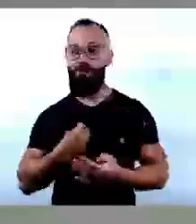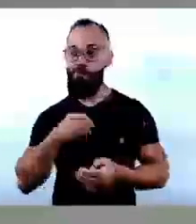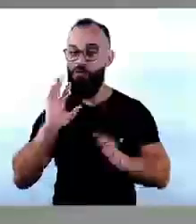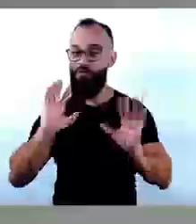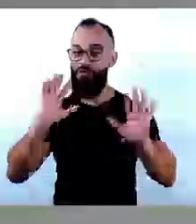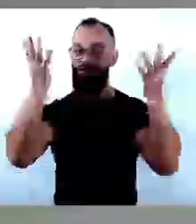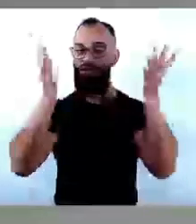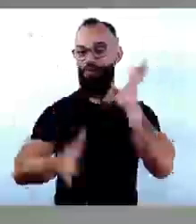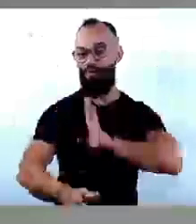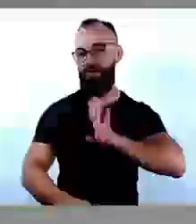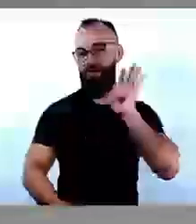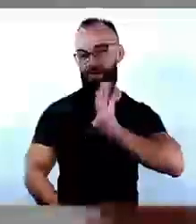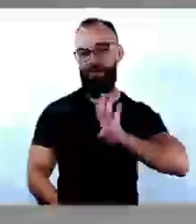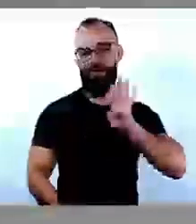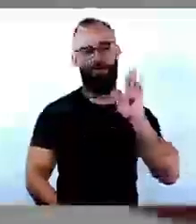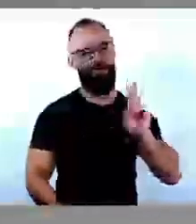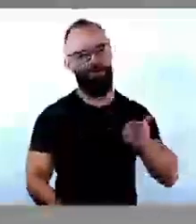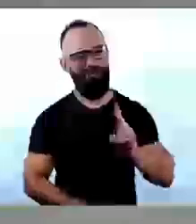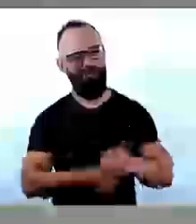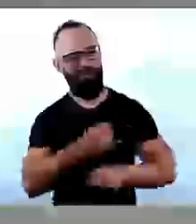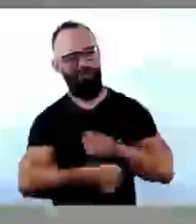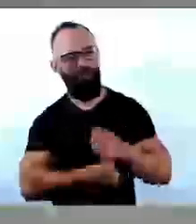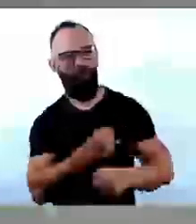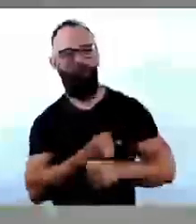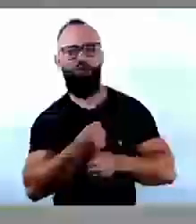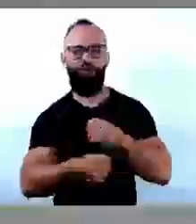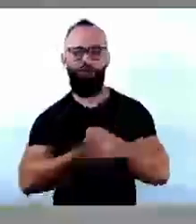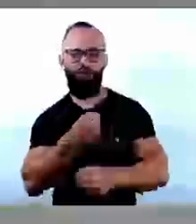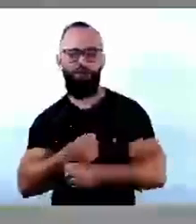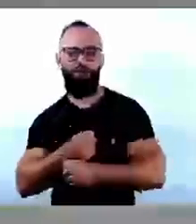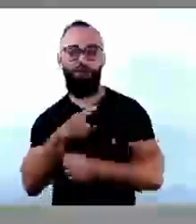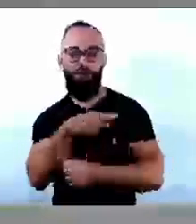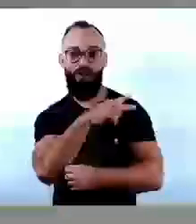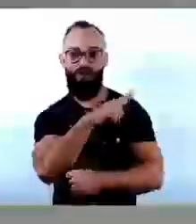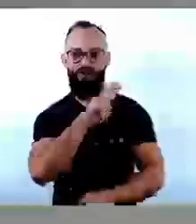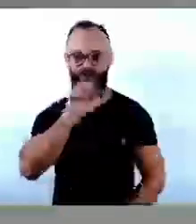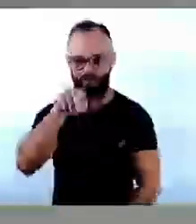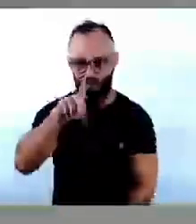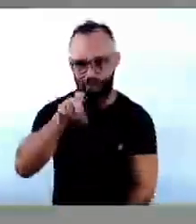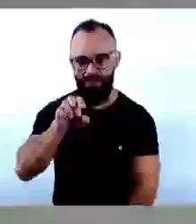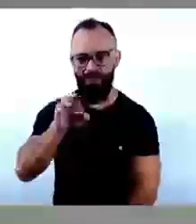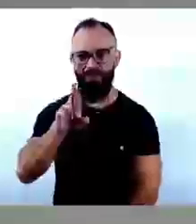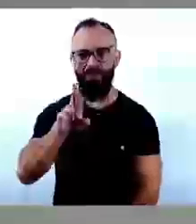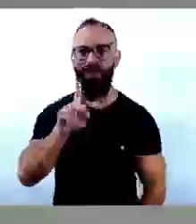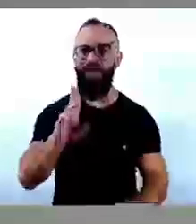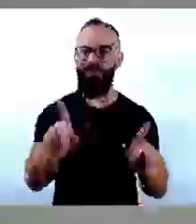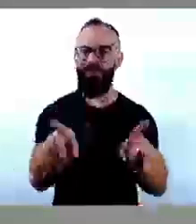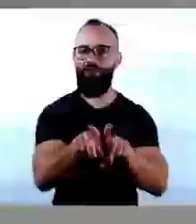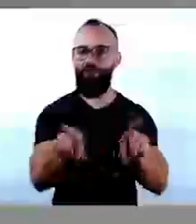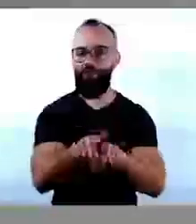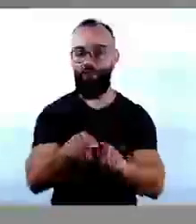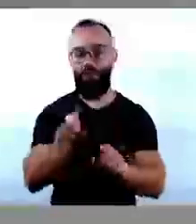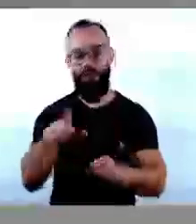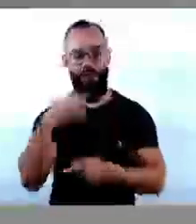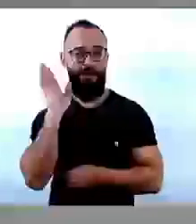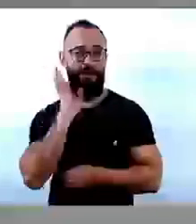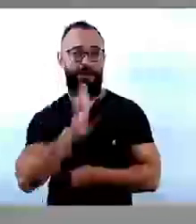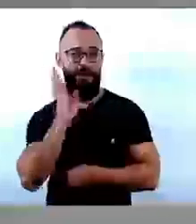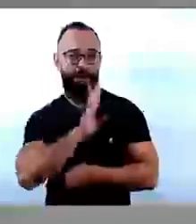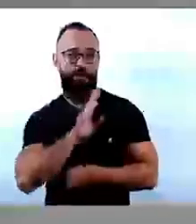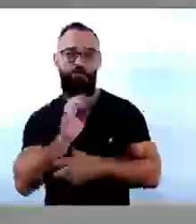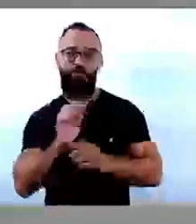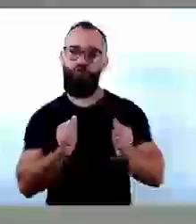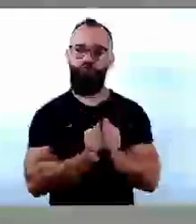ano a gente tem participado né o Vando também esteve presente e é muito legal a gente tá com os amigos tá com a família